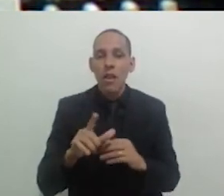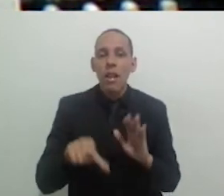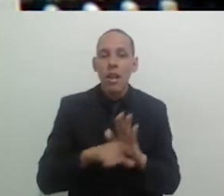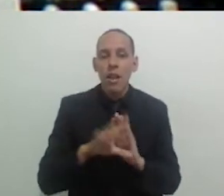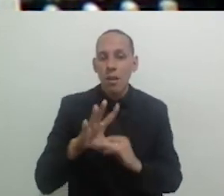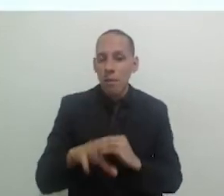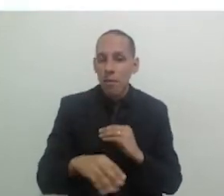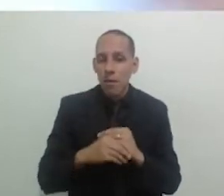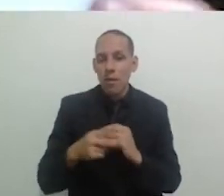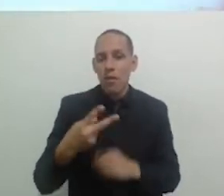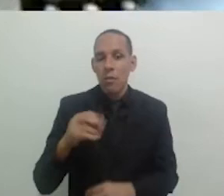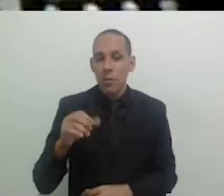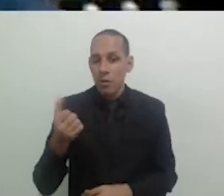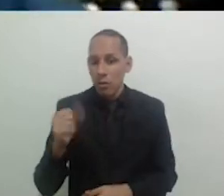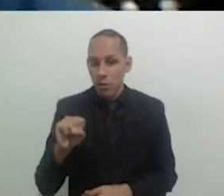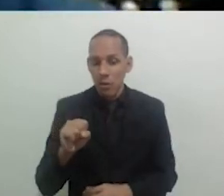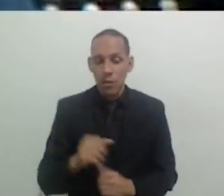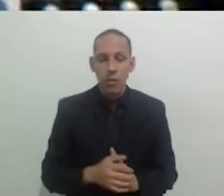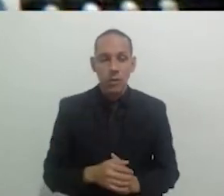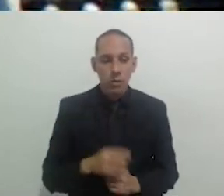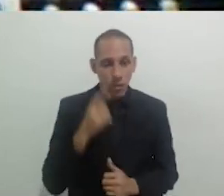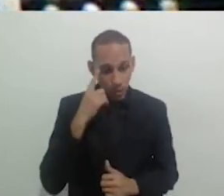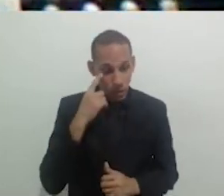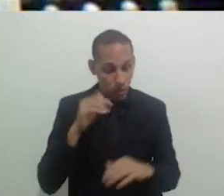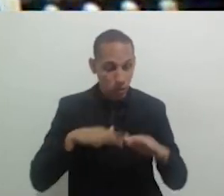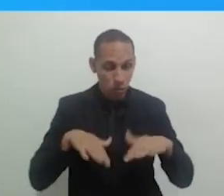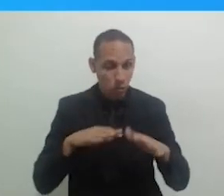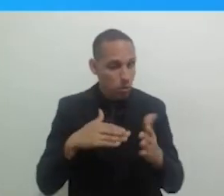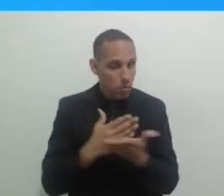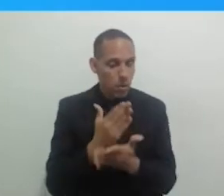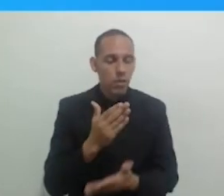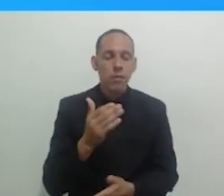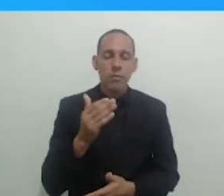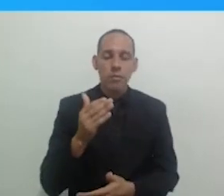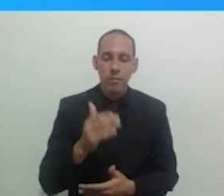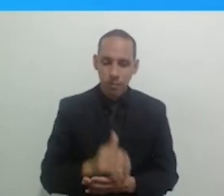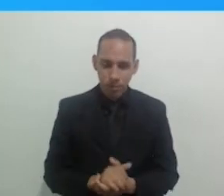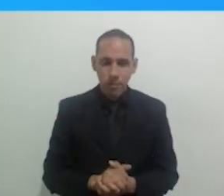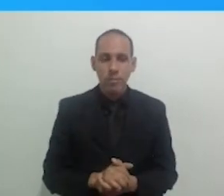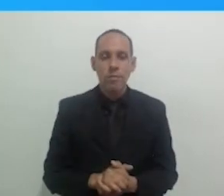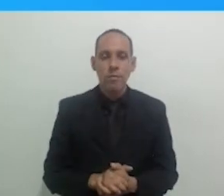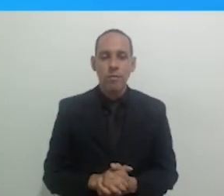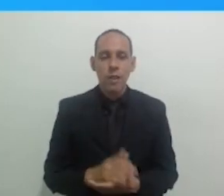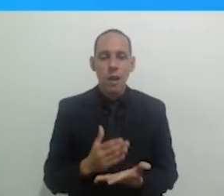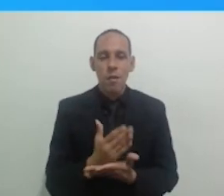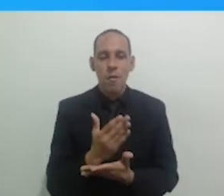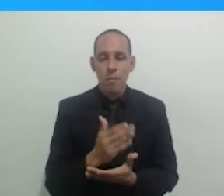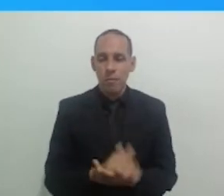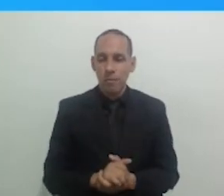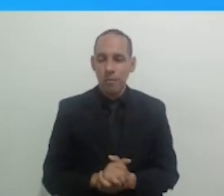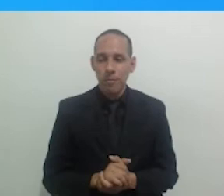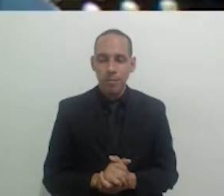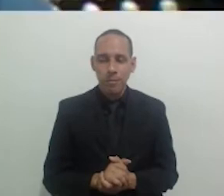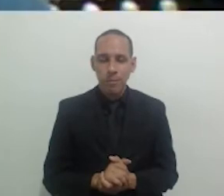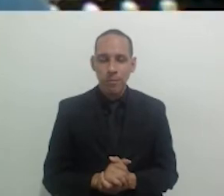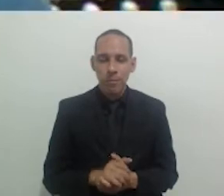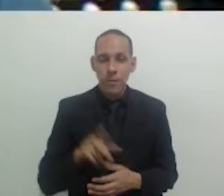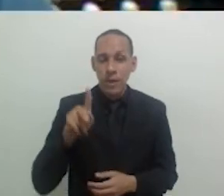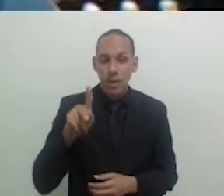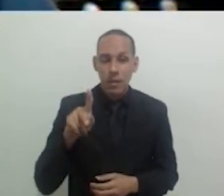2018. Todos aprovam? Aprovo. Aprovado. Bom, a presidência